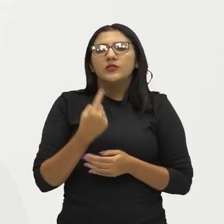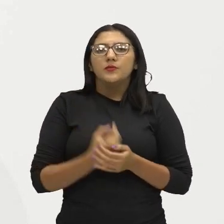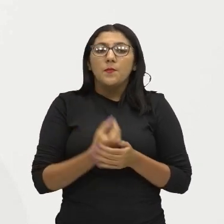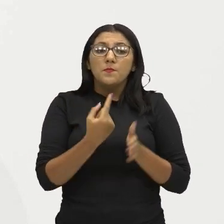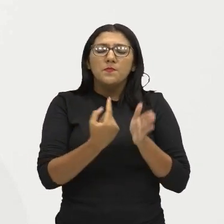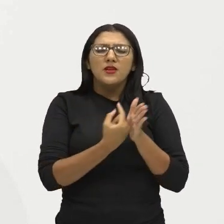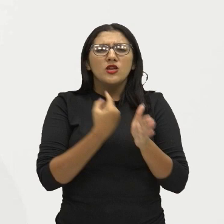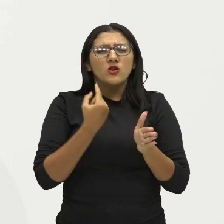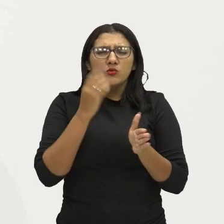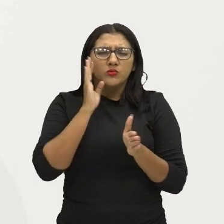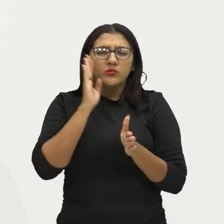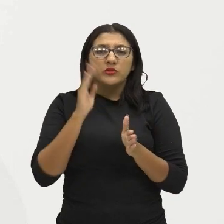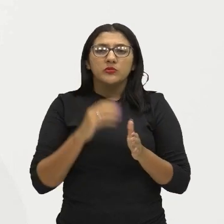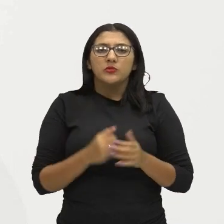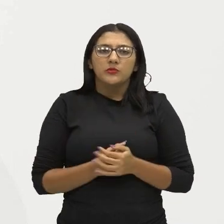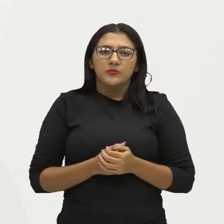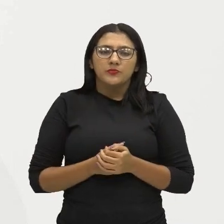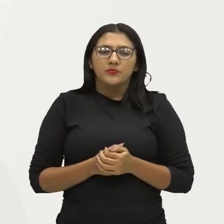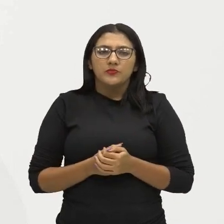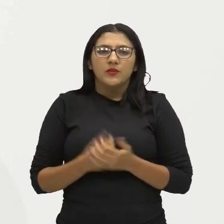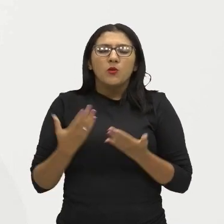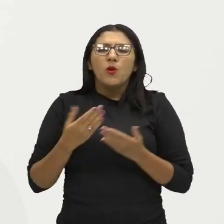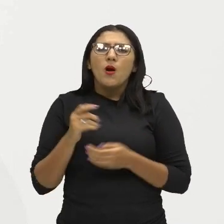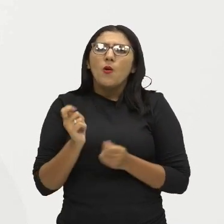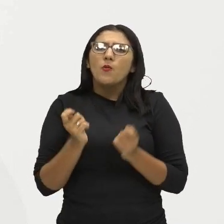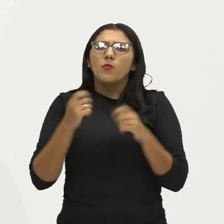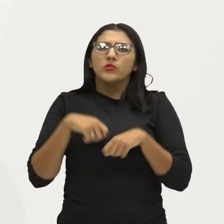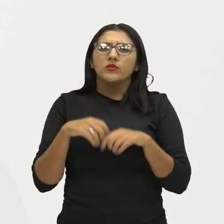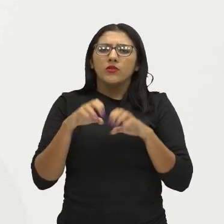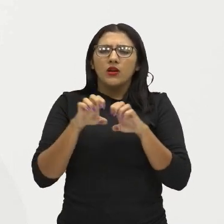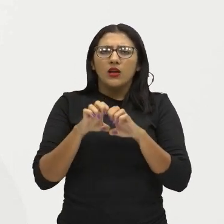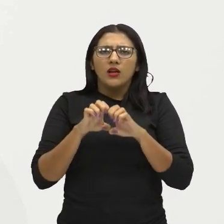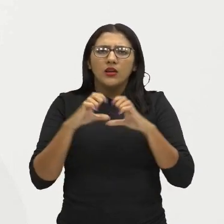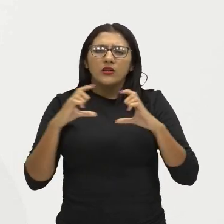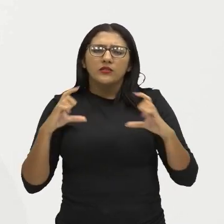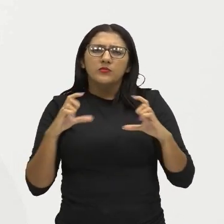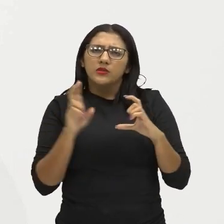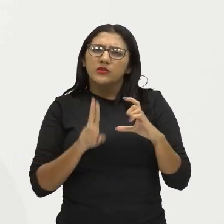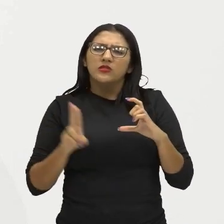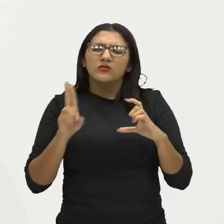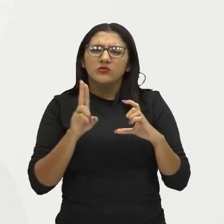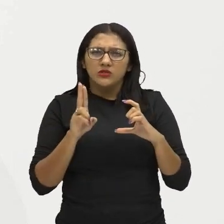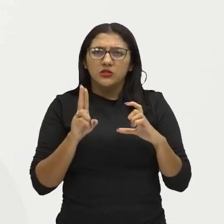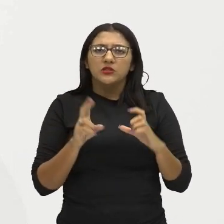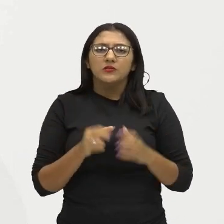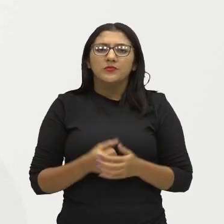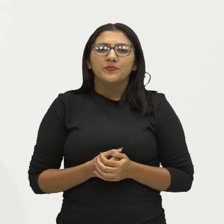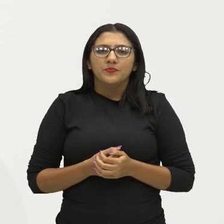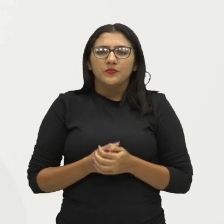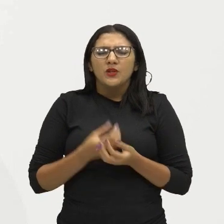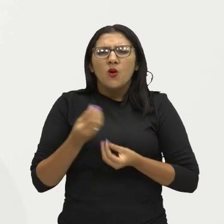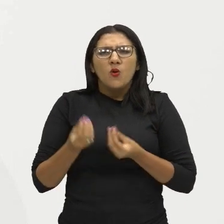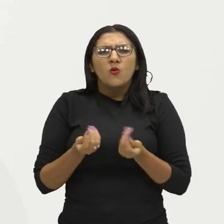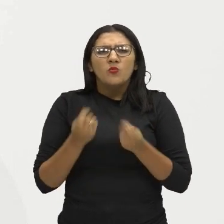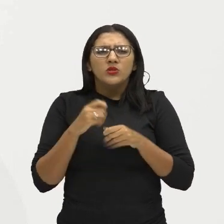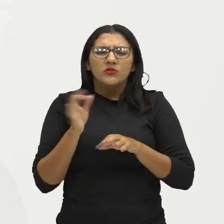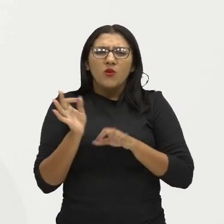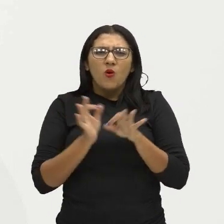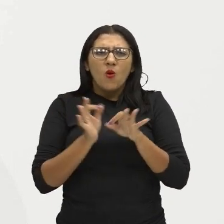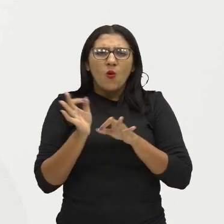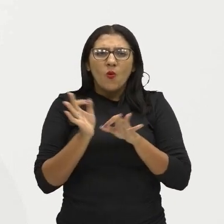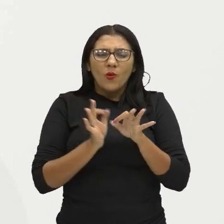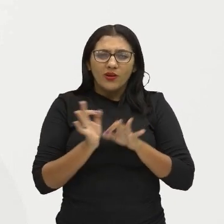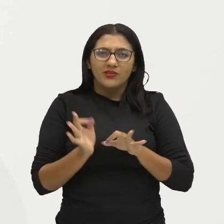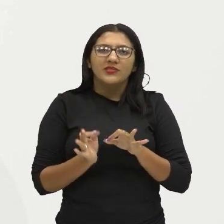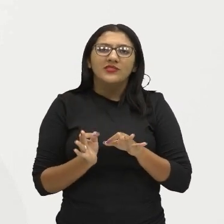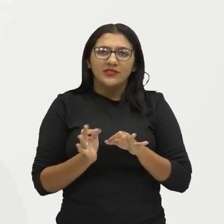nós qual expressão representa esse problema, ou seja, como